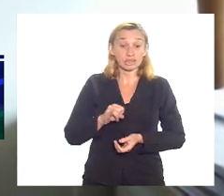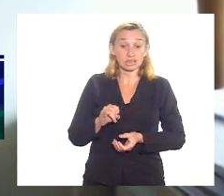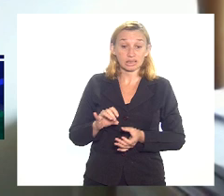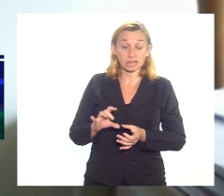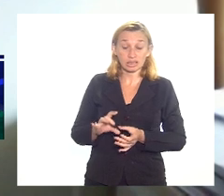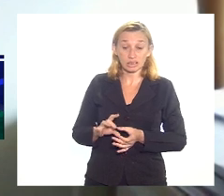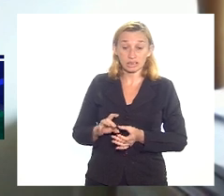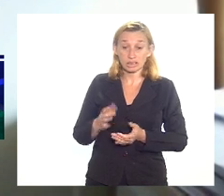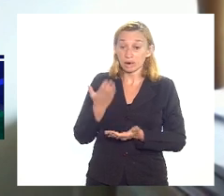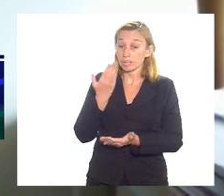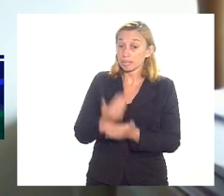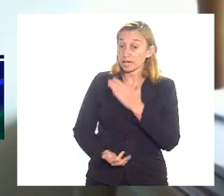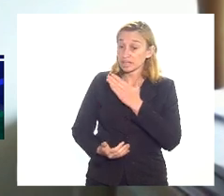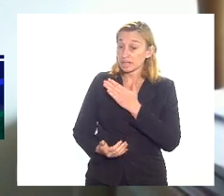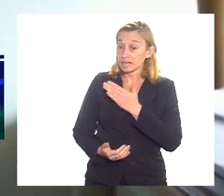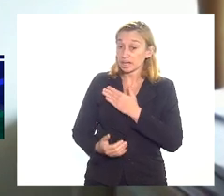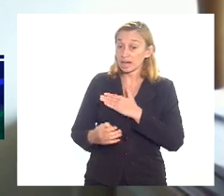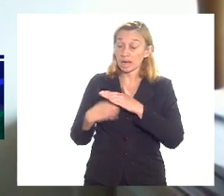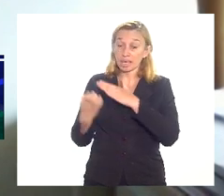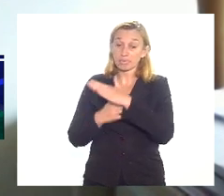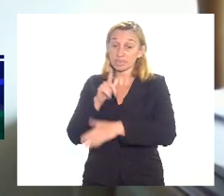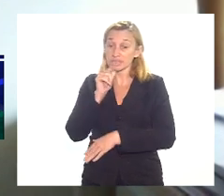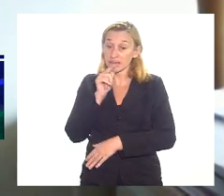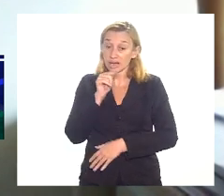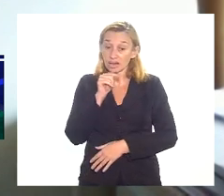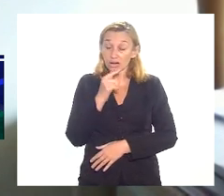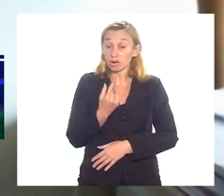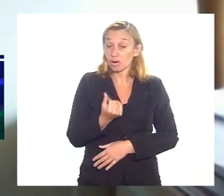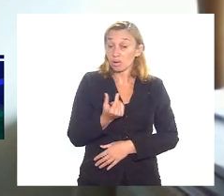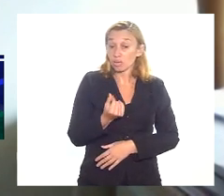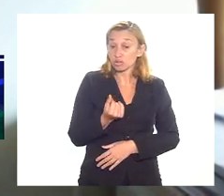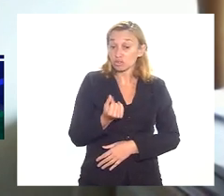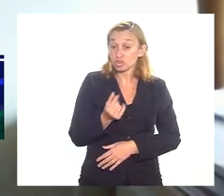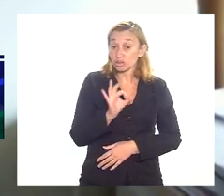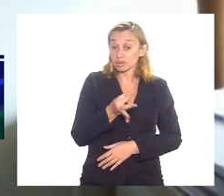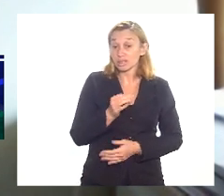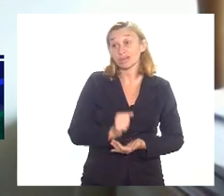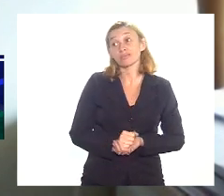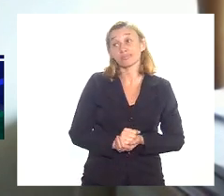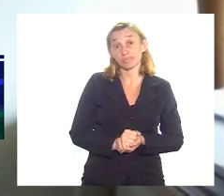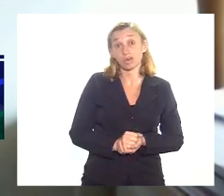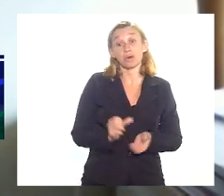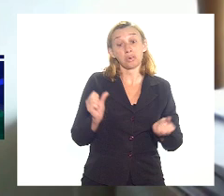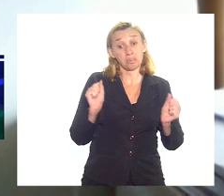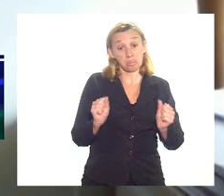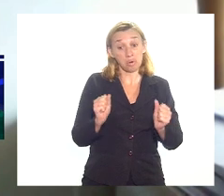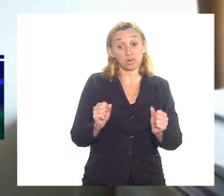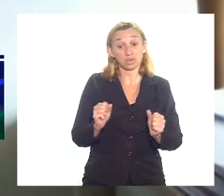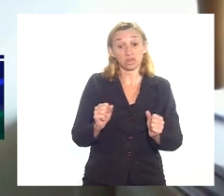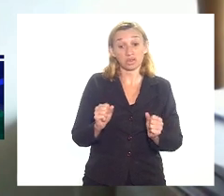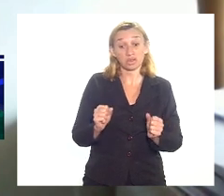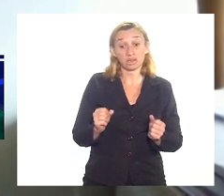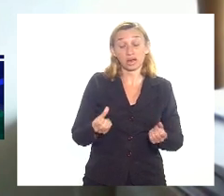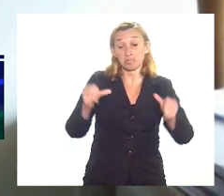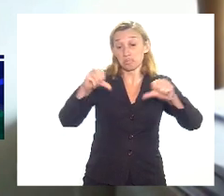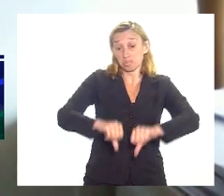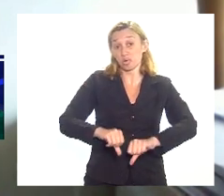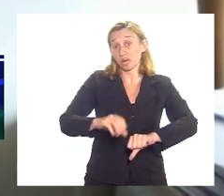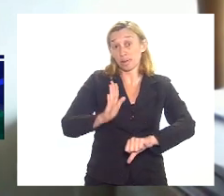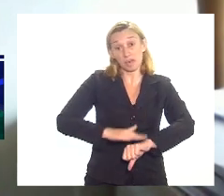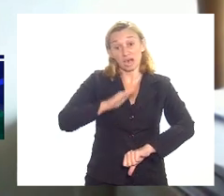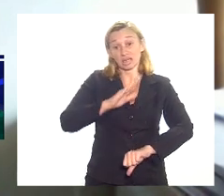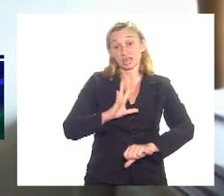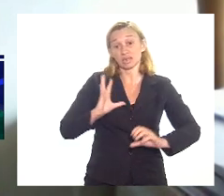ter esse lucro líquido? Ao contrário, é capaz de ficar no vermelho, pelo